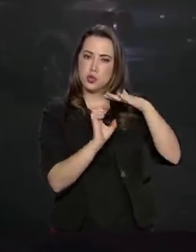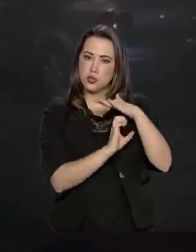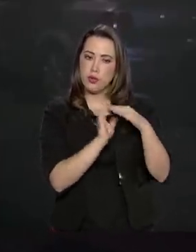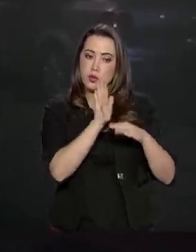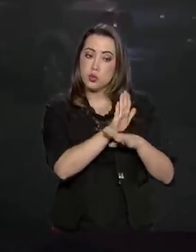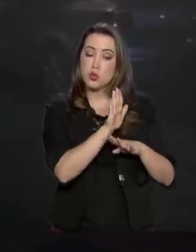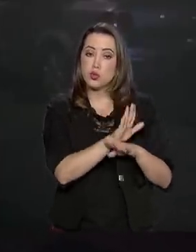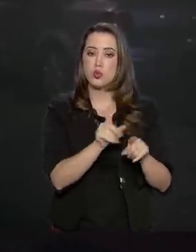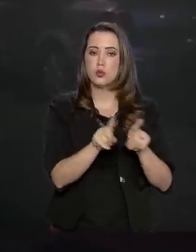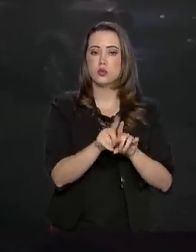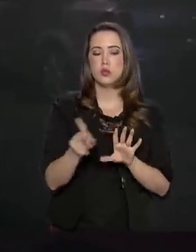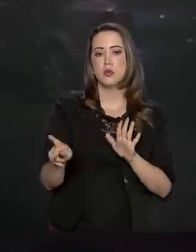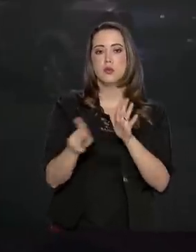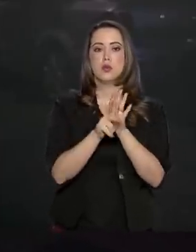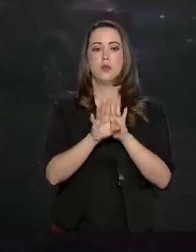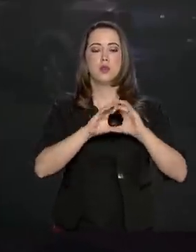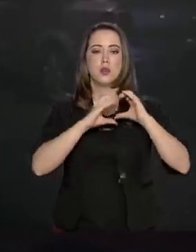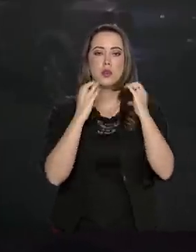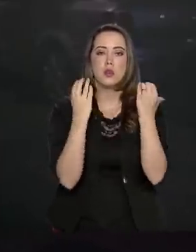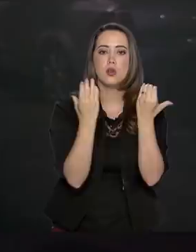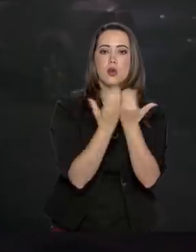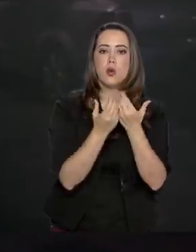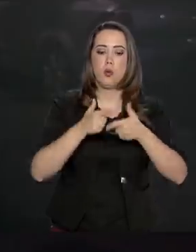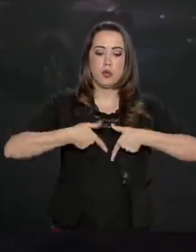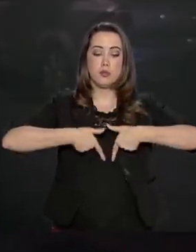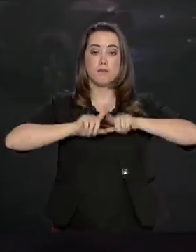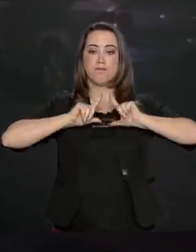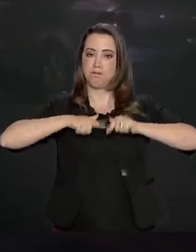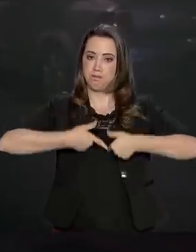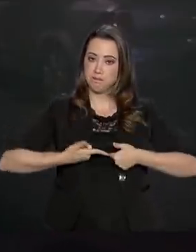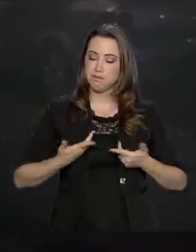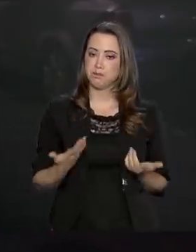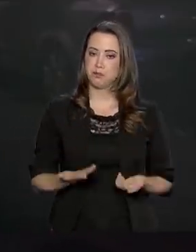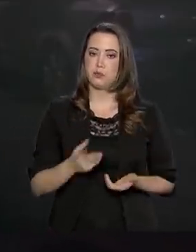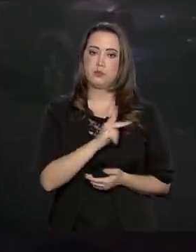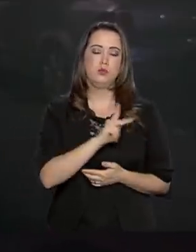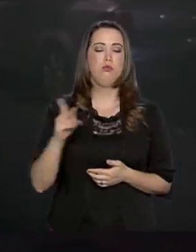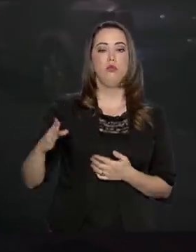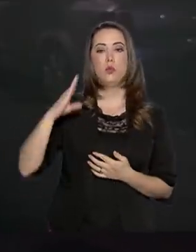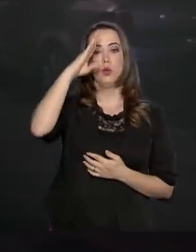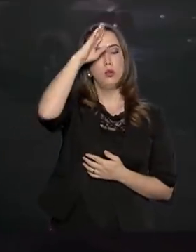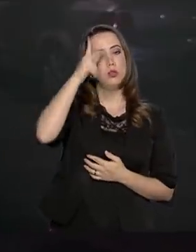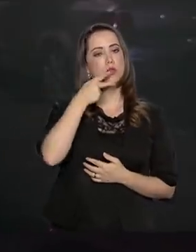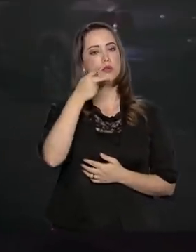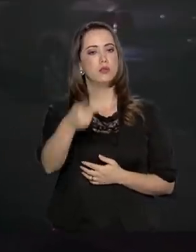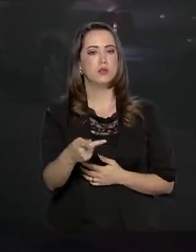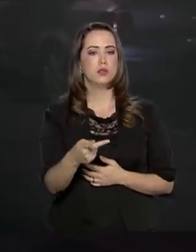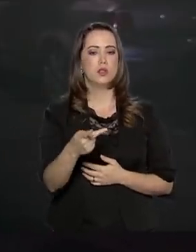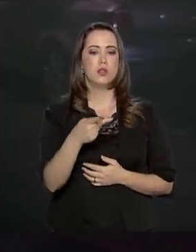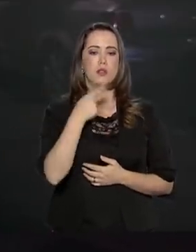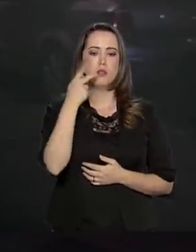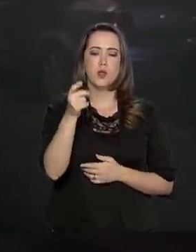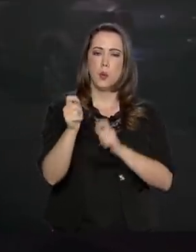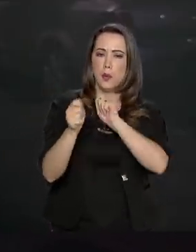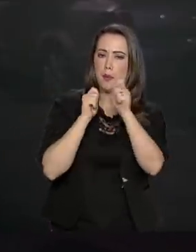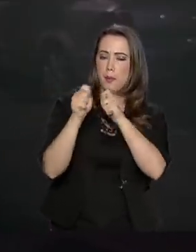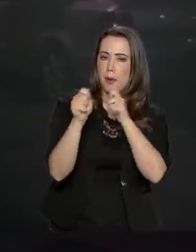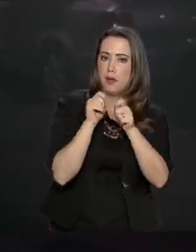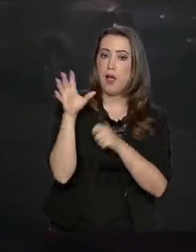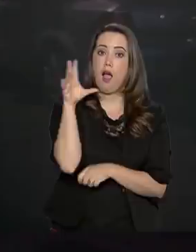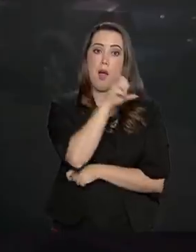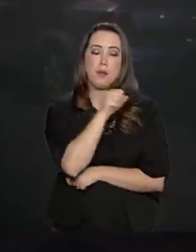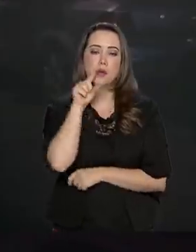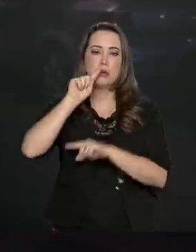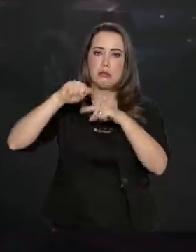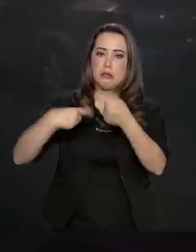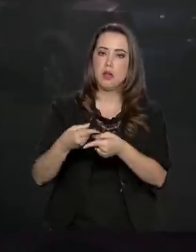beneficente ligada à comunidade israelita. Jair Bolsonaro comentou em uma breve entrevista coletiva que foi